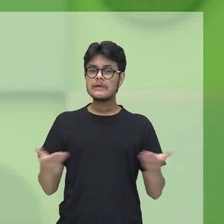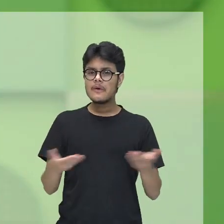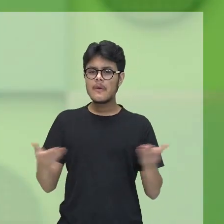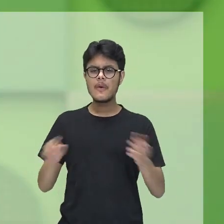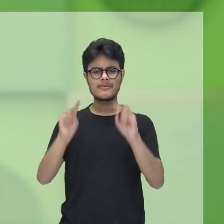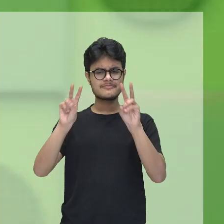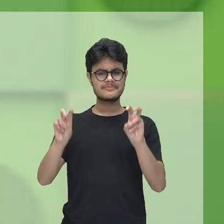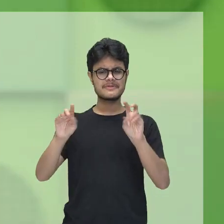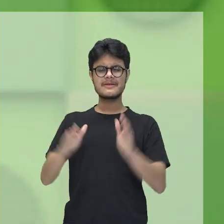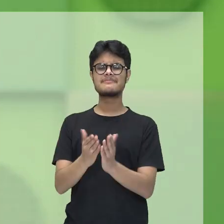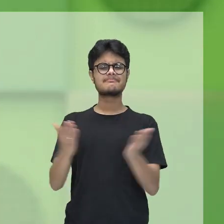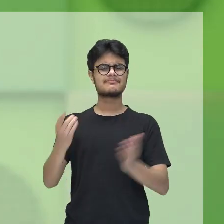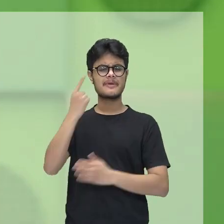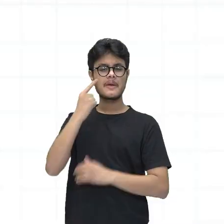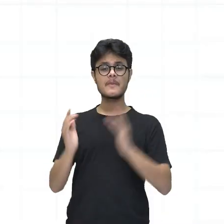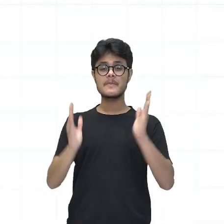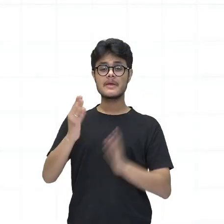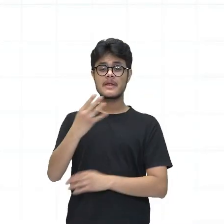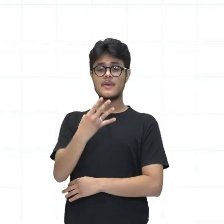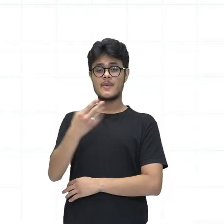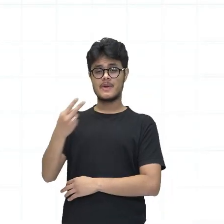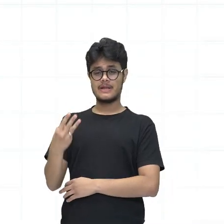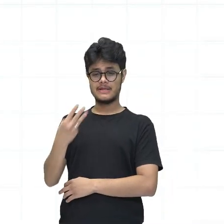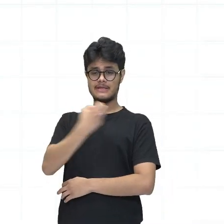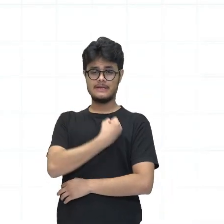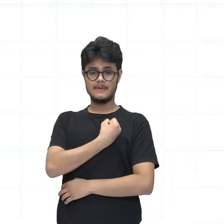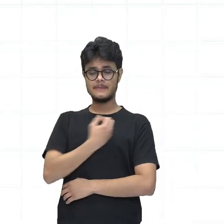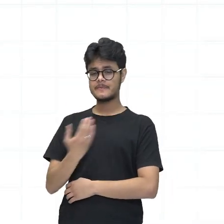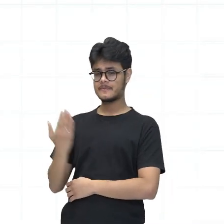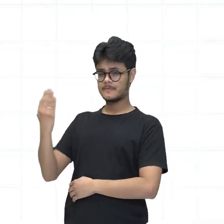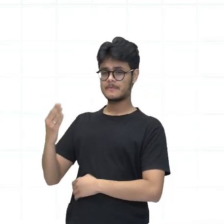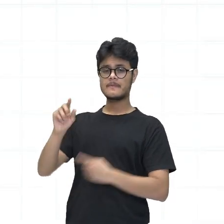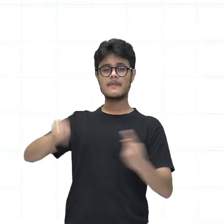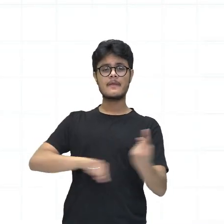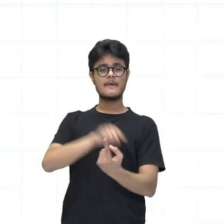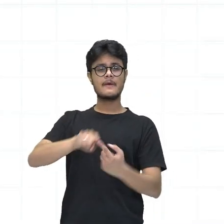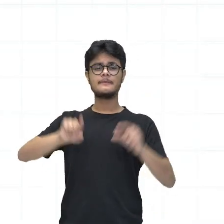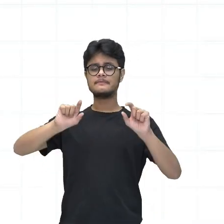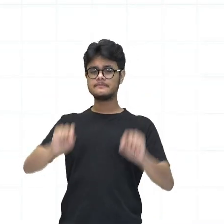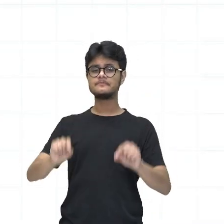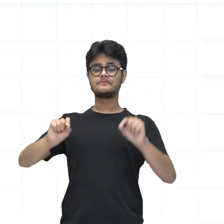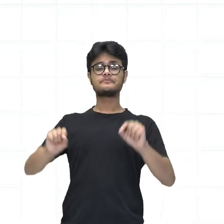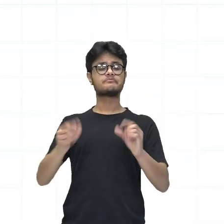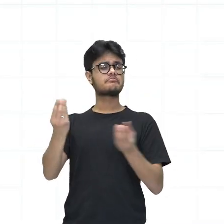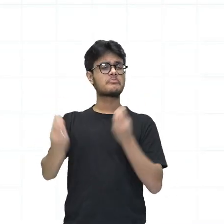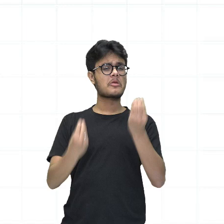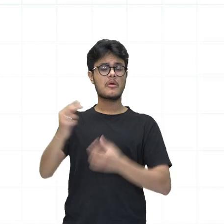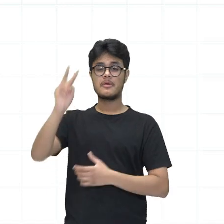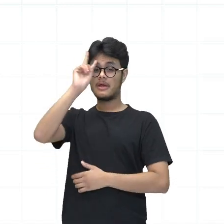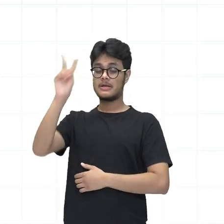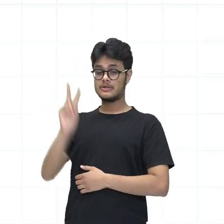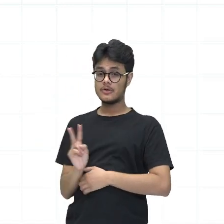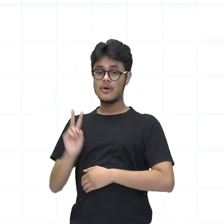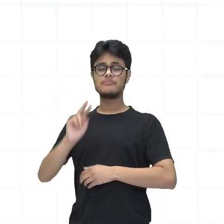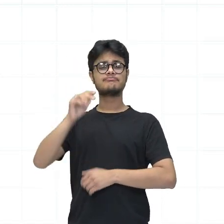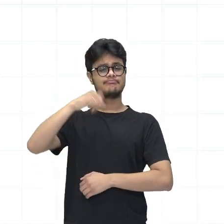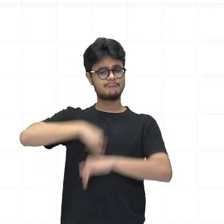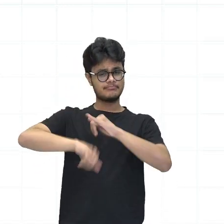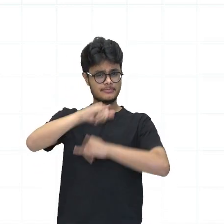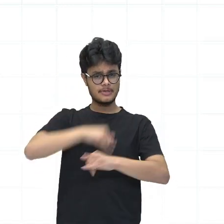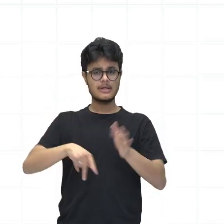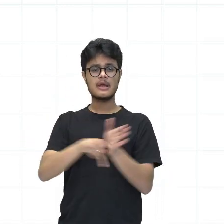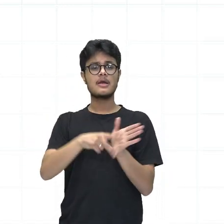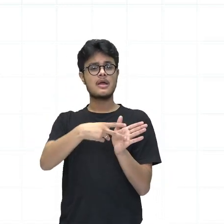aí o que temos na aula 43. Objeto de conhecimento, história dos combustíveis fósseis e